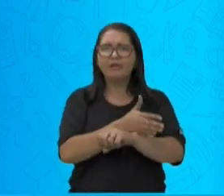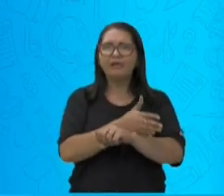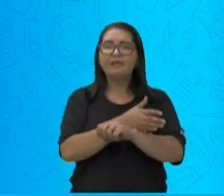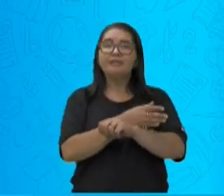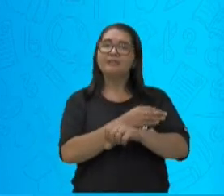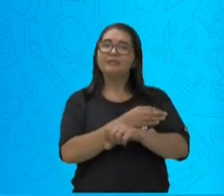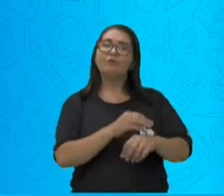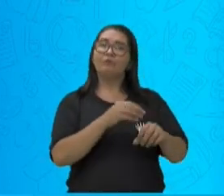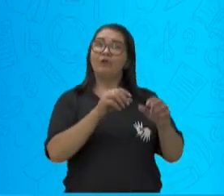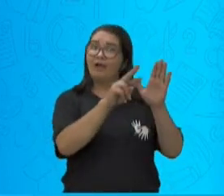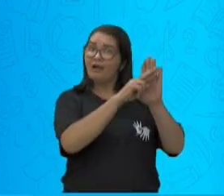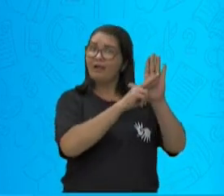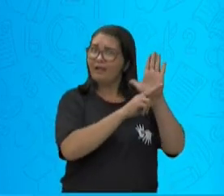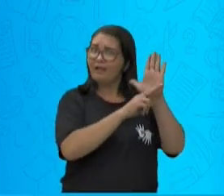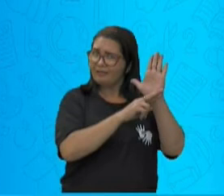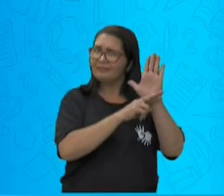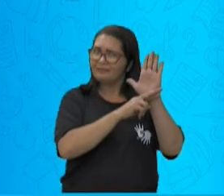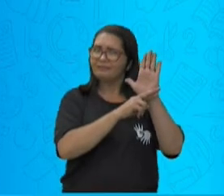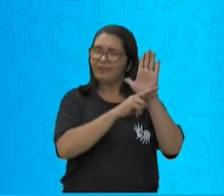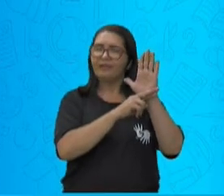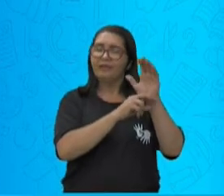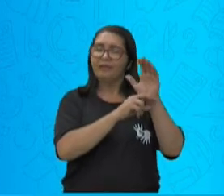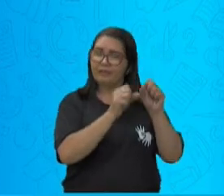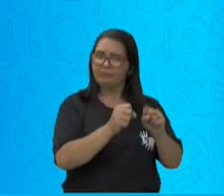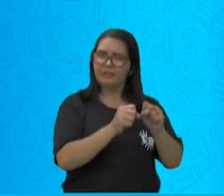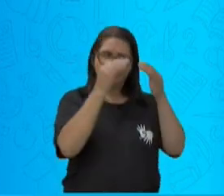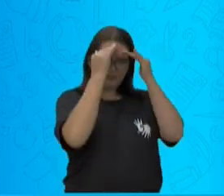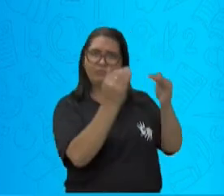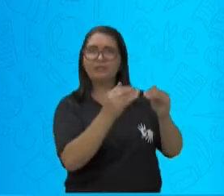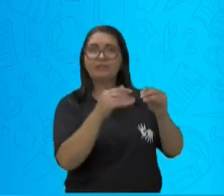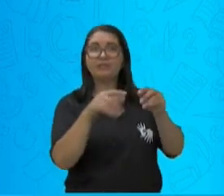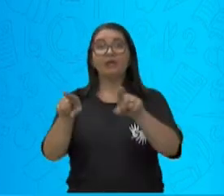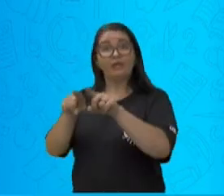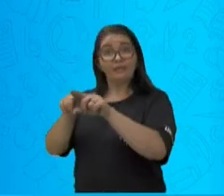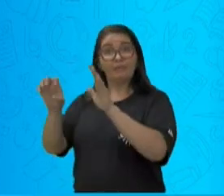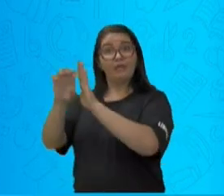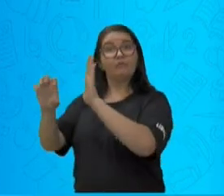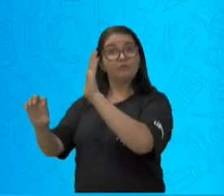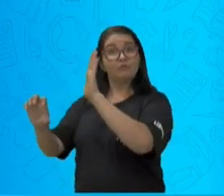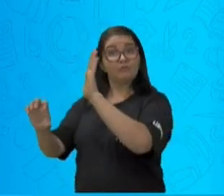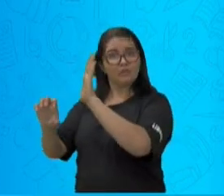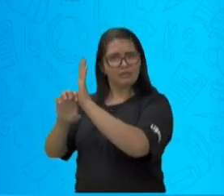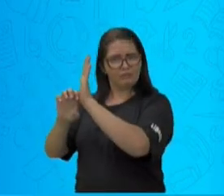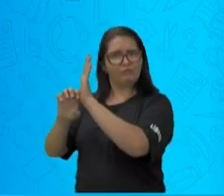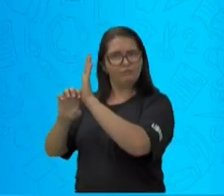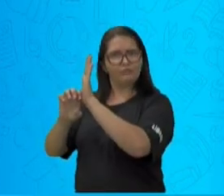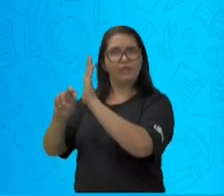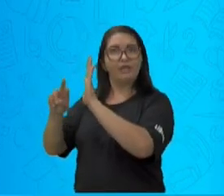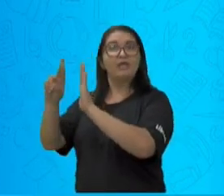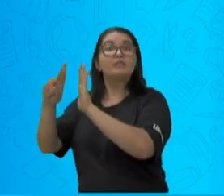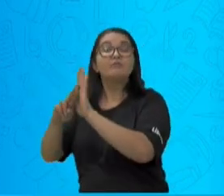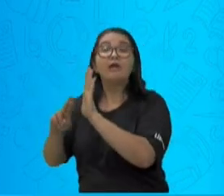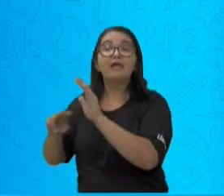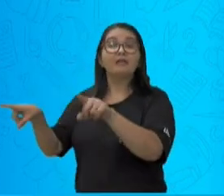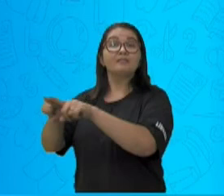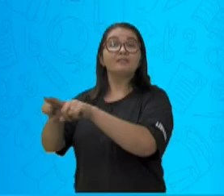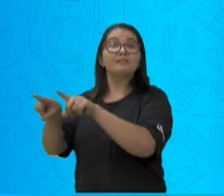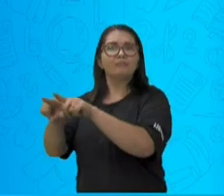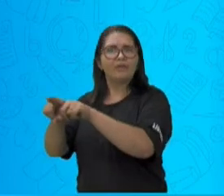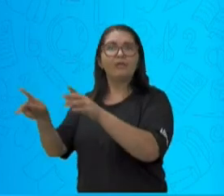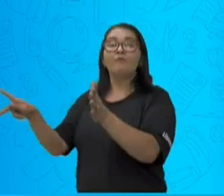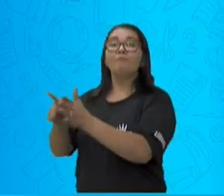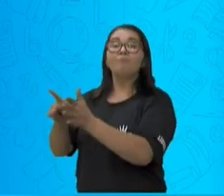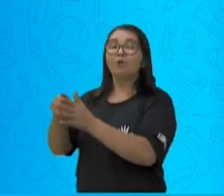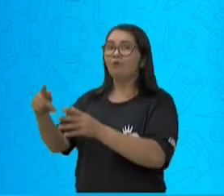estatuto é um conjunto de leis que regem uma estrutura social coletiva, especialmente privada,